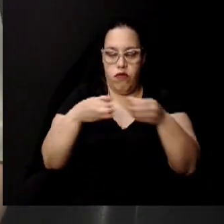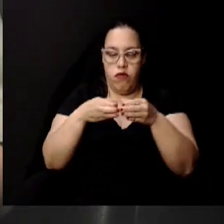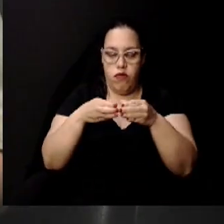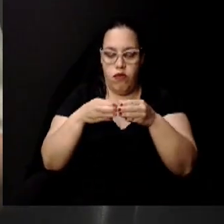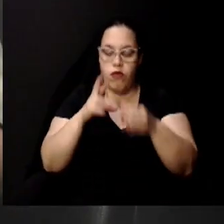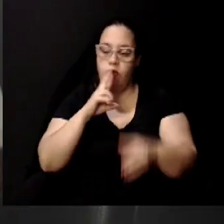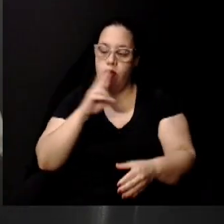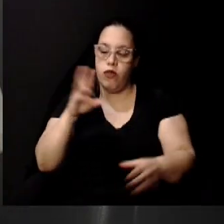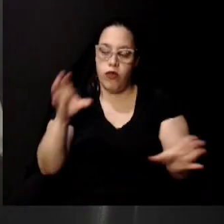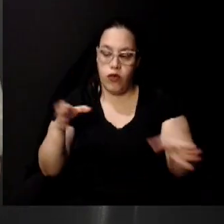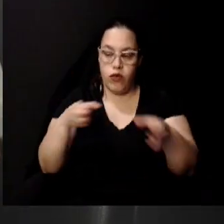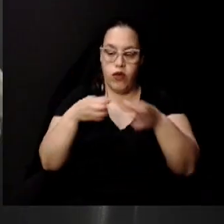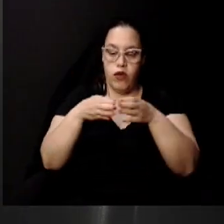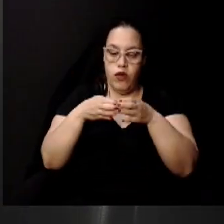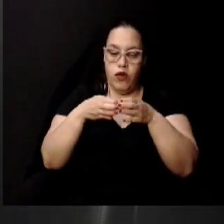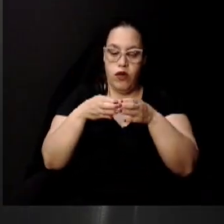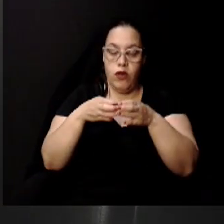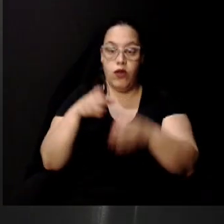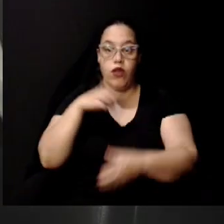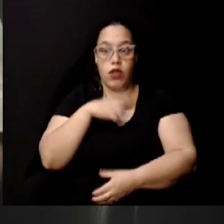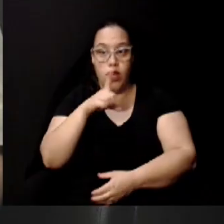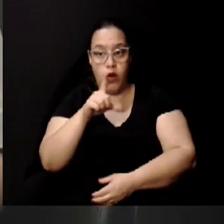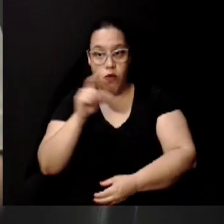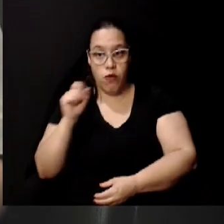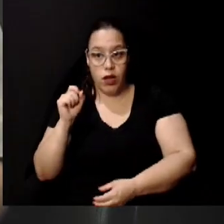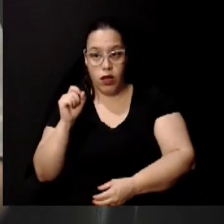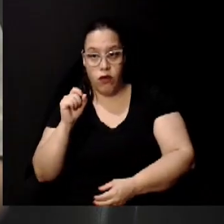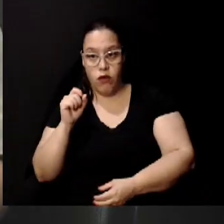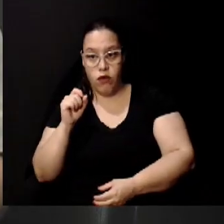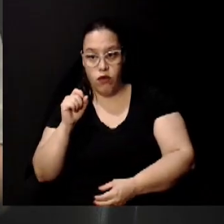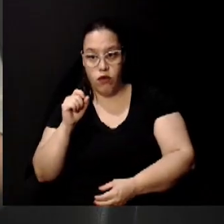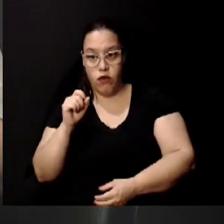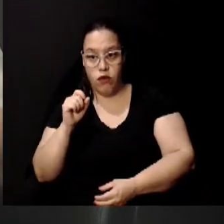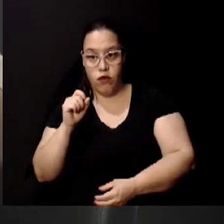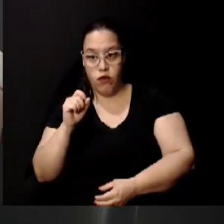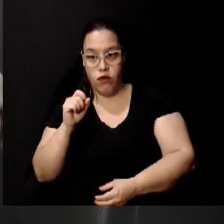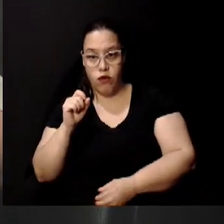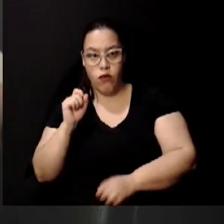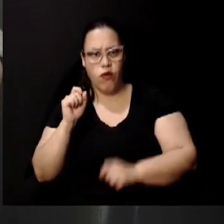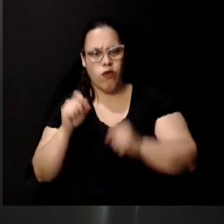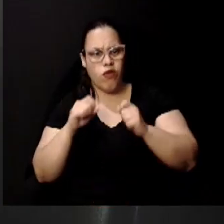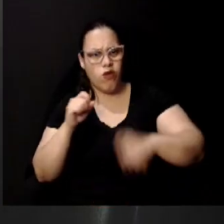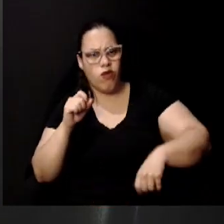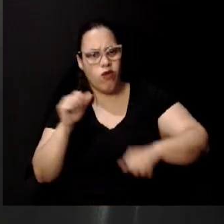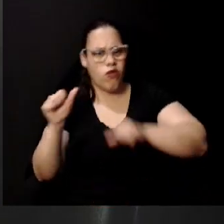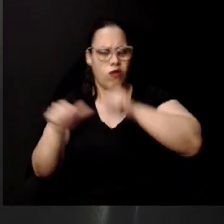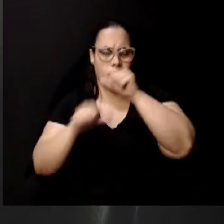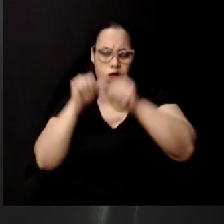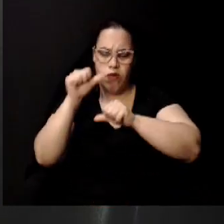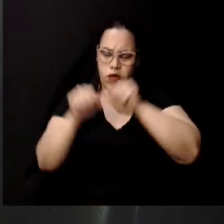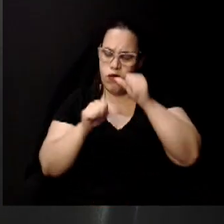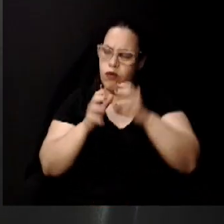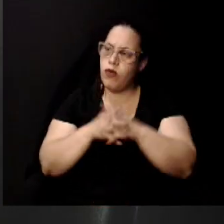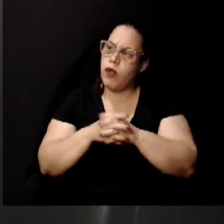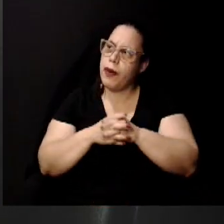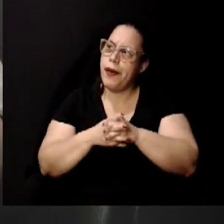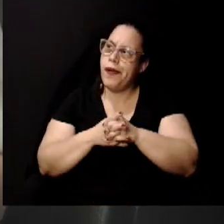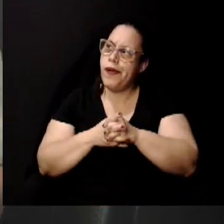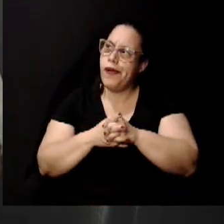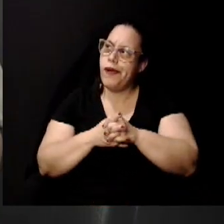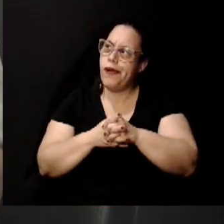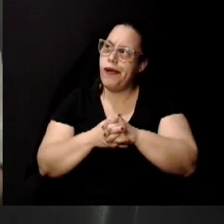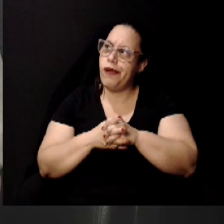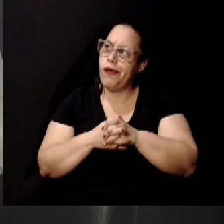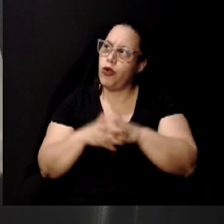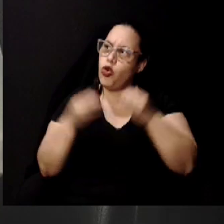coletivas. Tem saídas que às vezes são mudanças na forma de organização do trabalho que